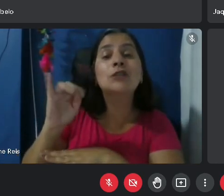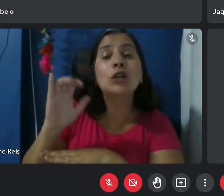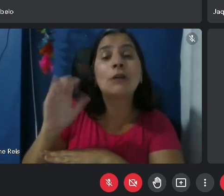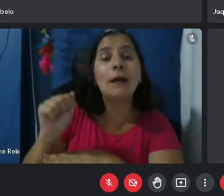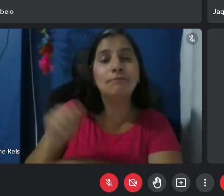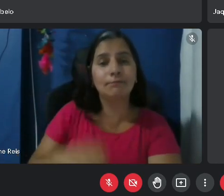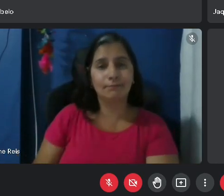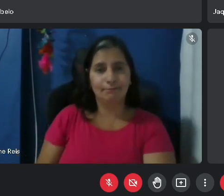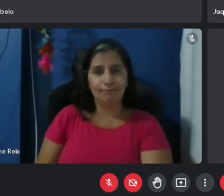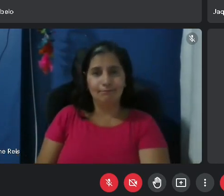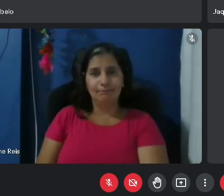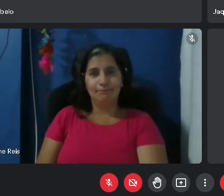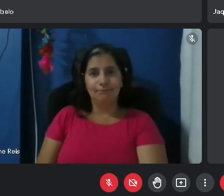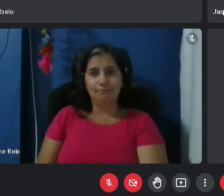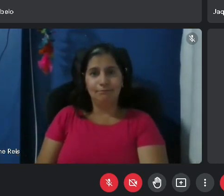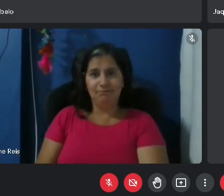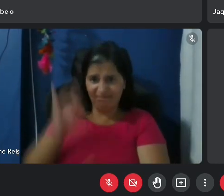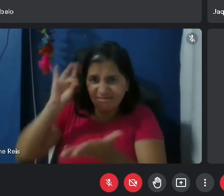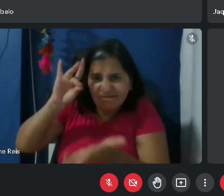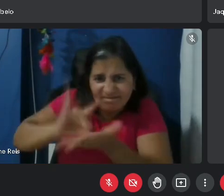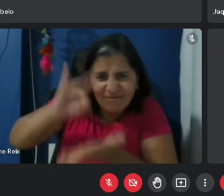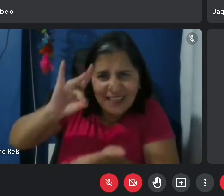algumas práticas.